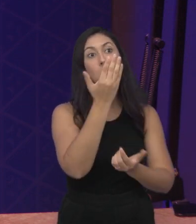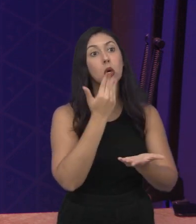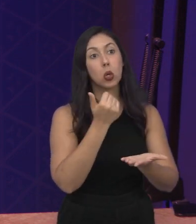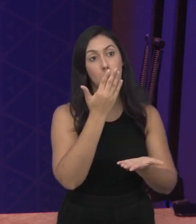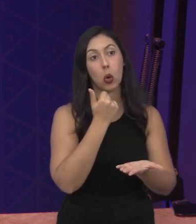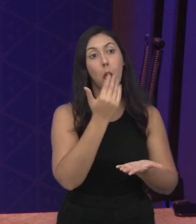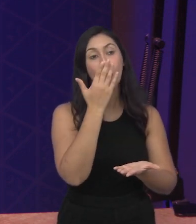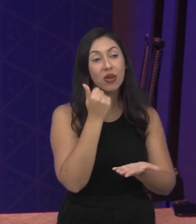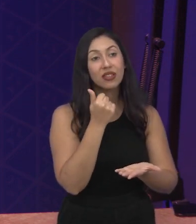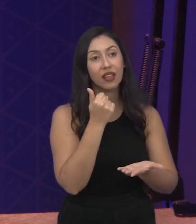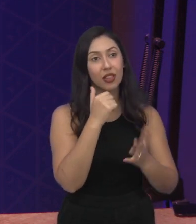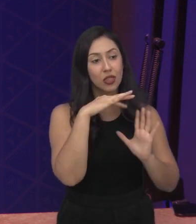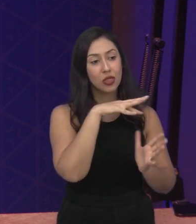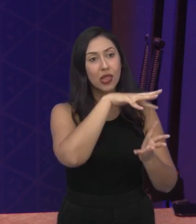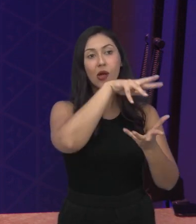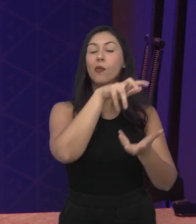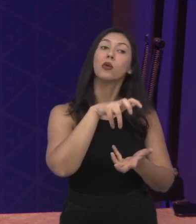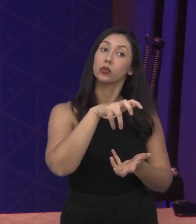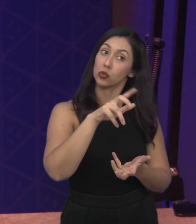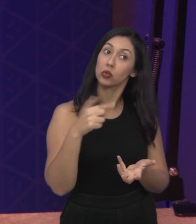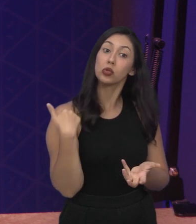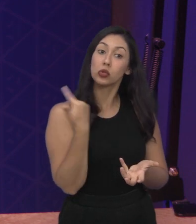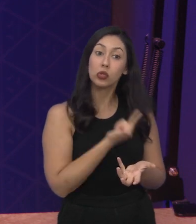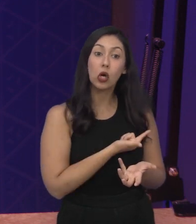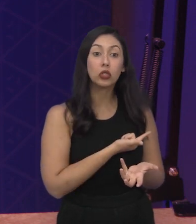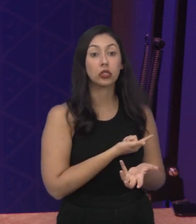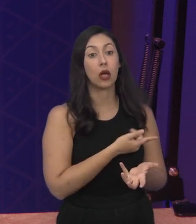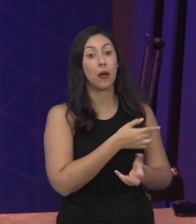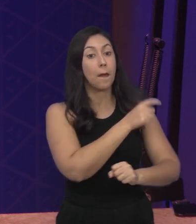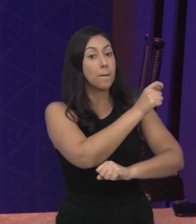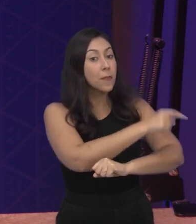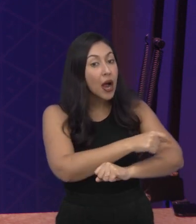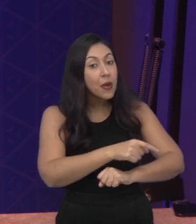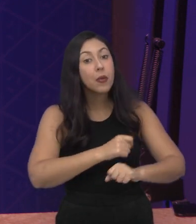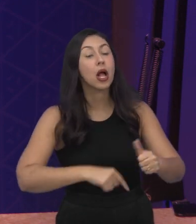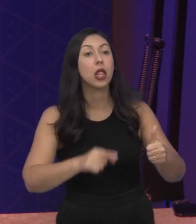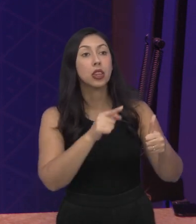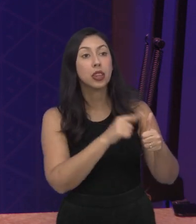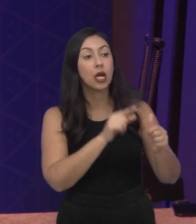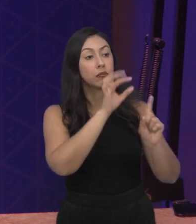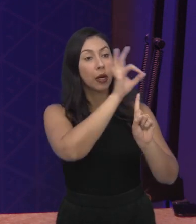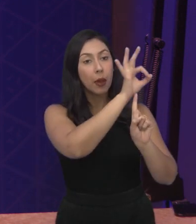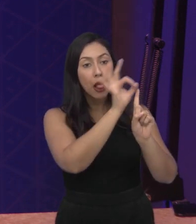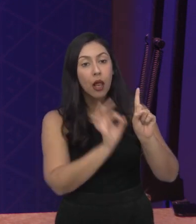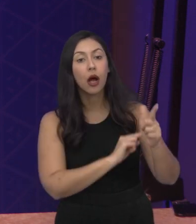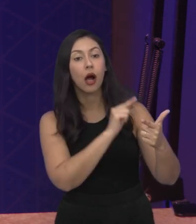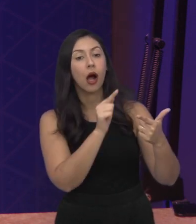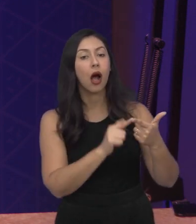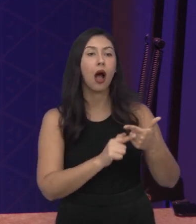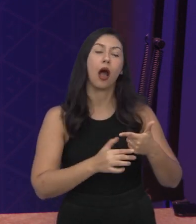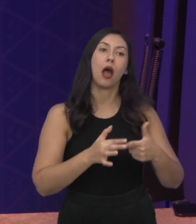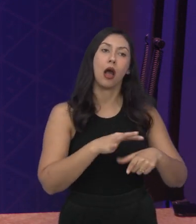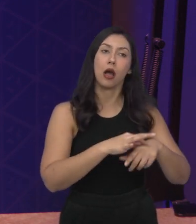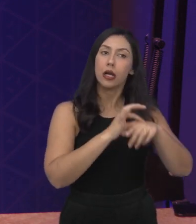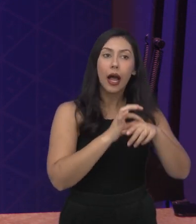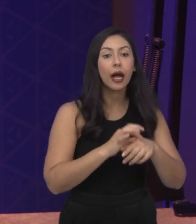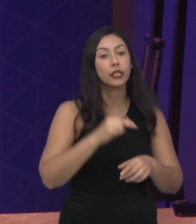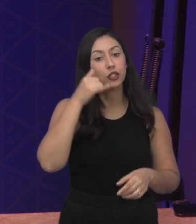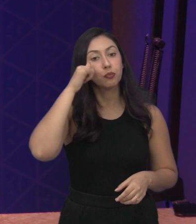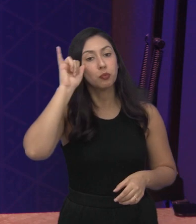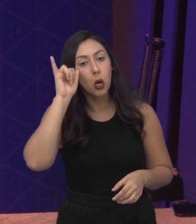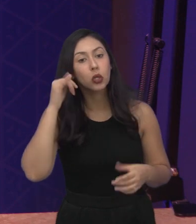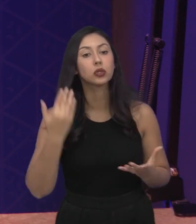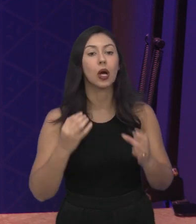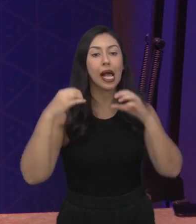planeta. Então, assim, nós somos os maiores produtores de soja, de carne bovina, de milho, de aves, de café,